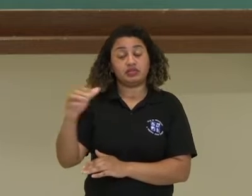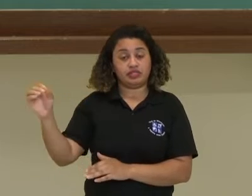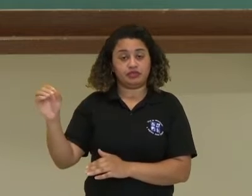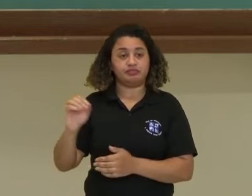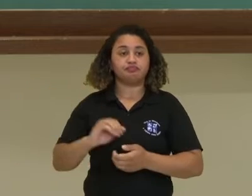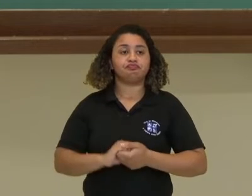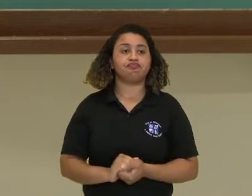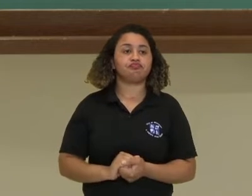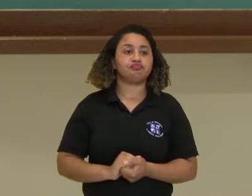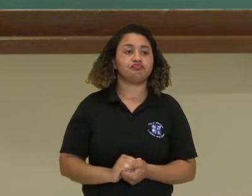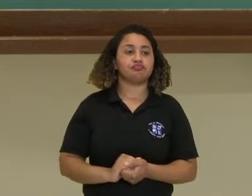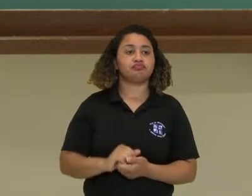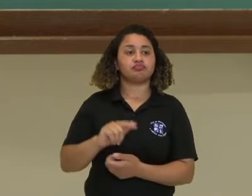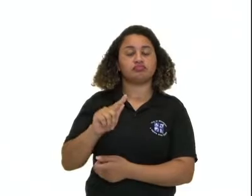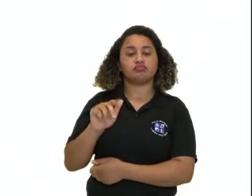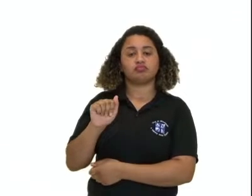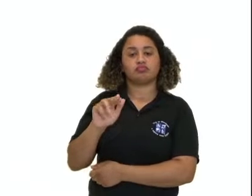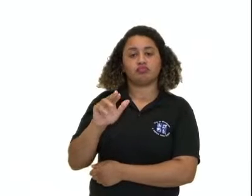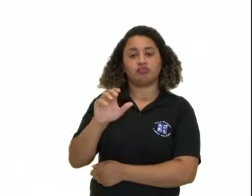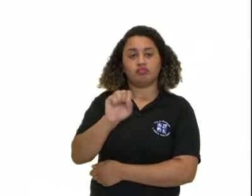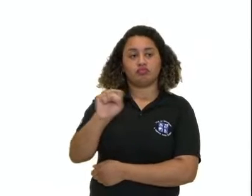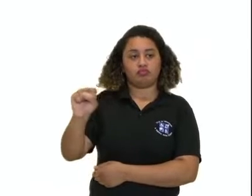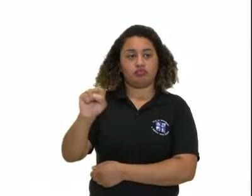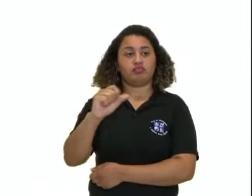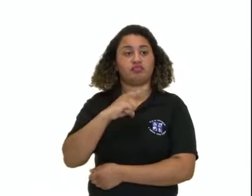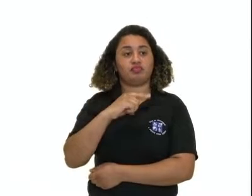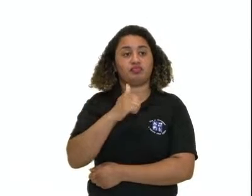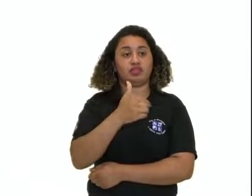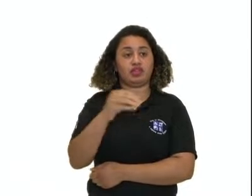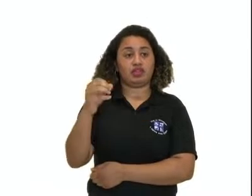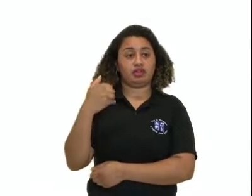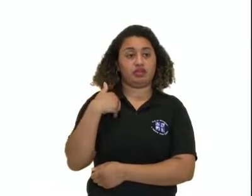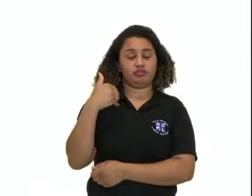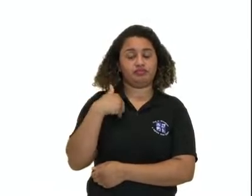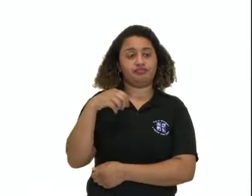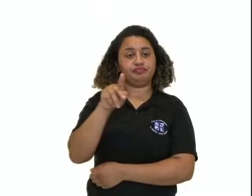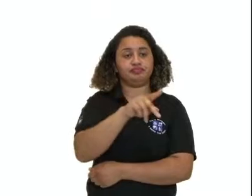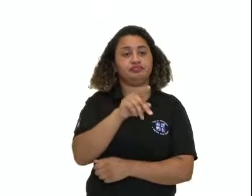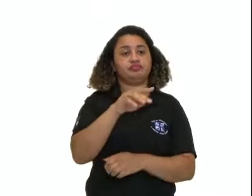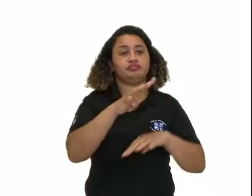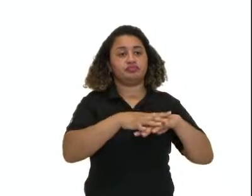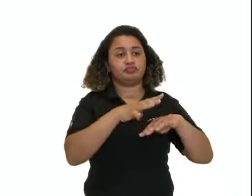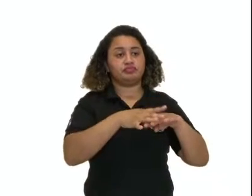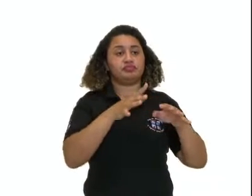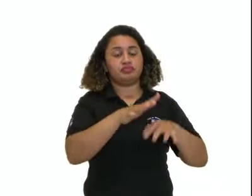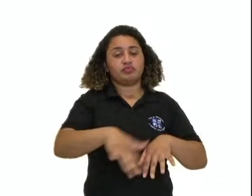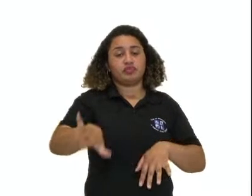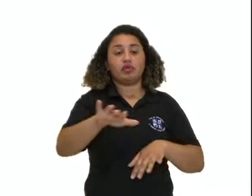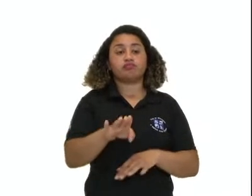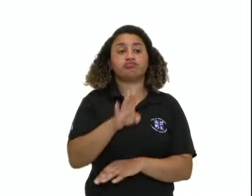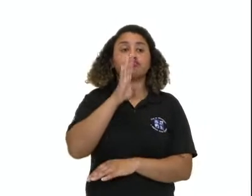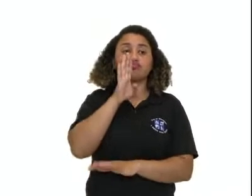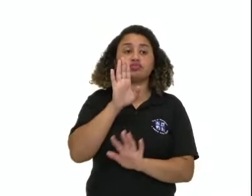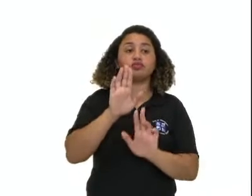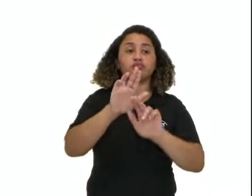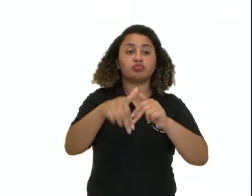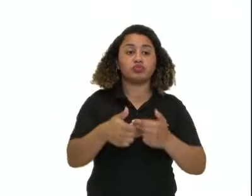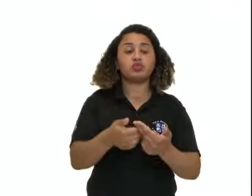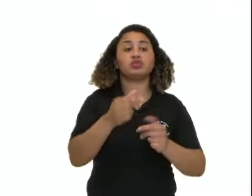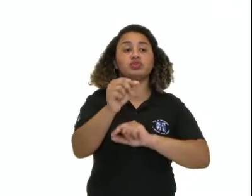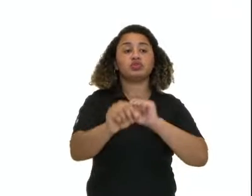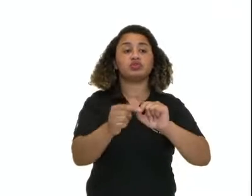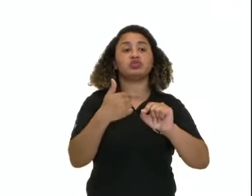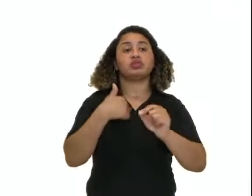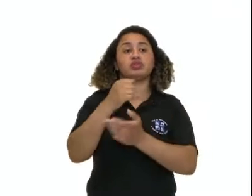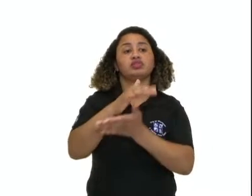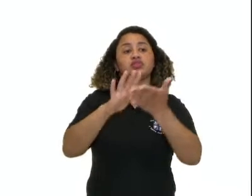Gauss tinha 10 anos e seu professor de matemática queria manter a sua turma quieta. E por isso, passou a seguinte